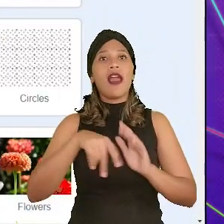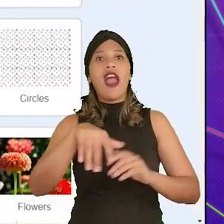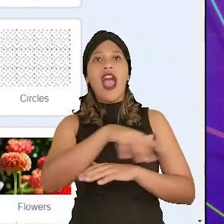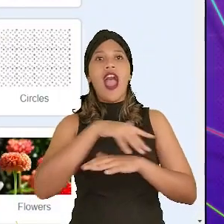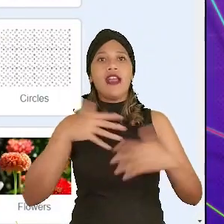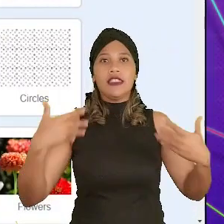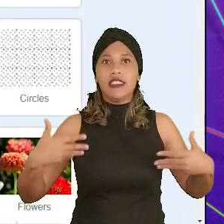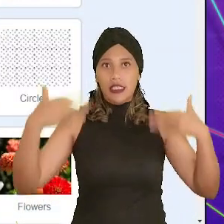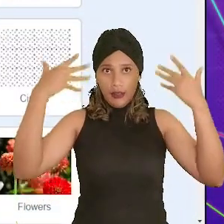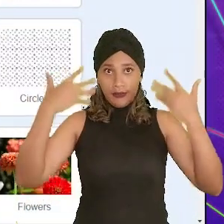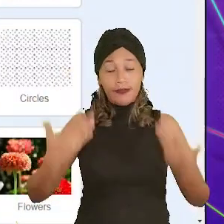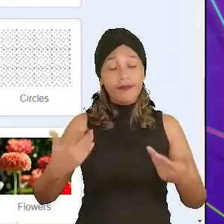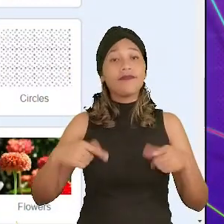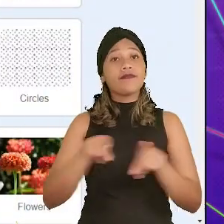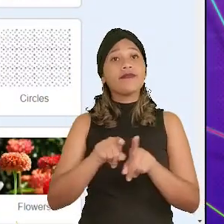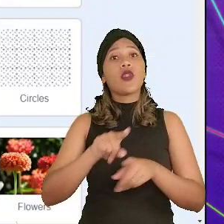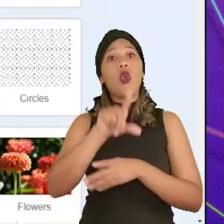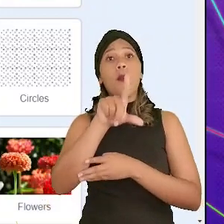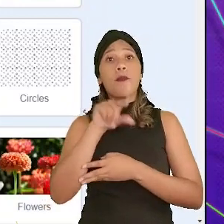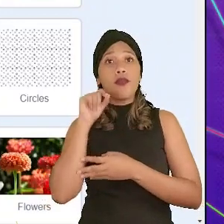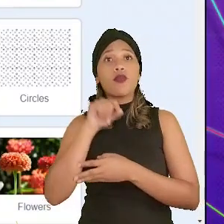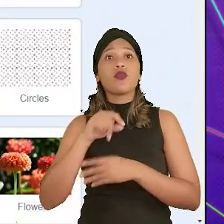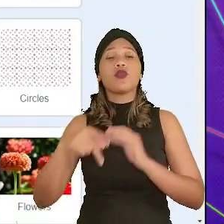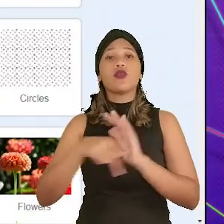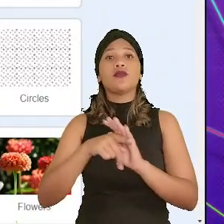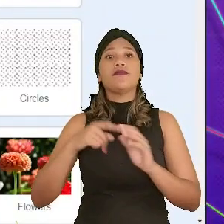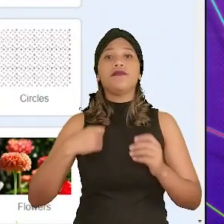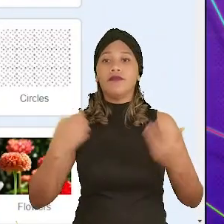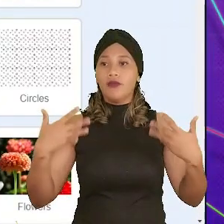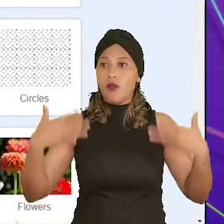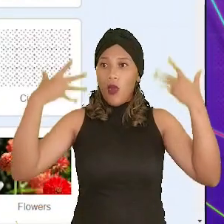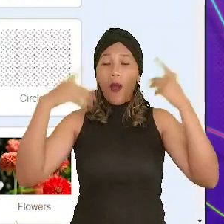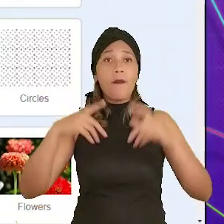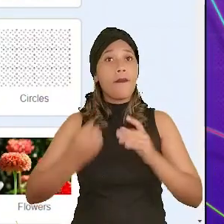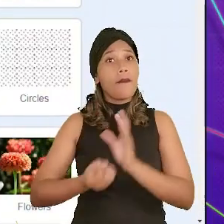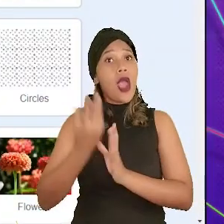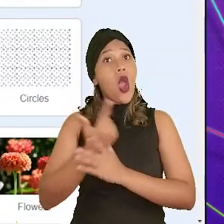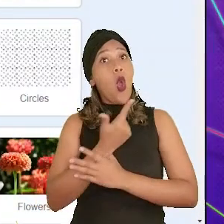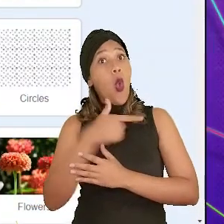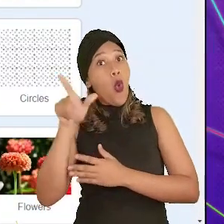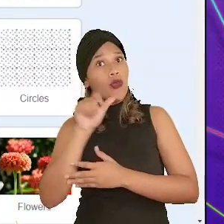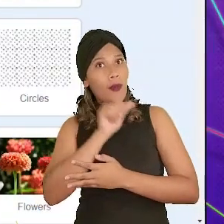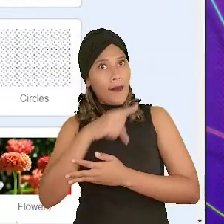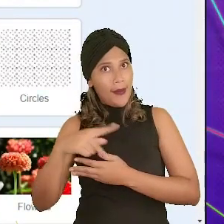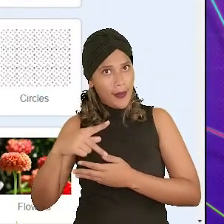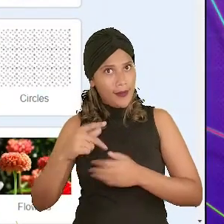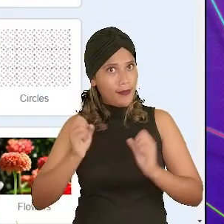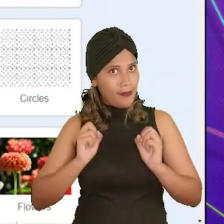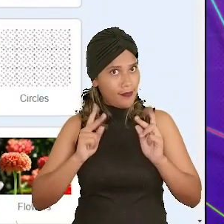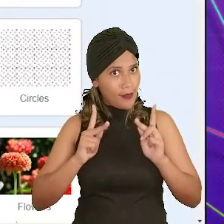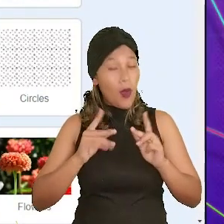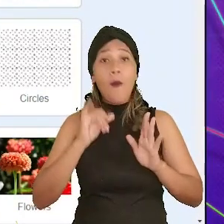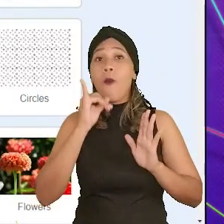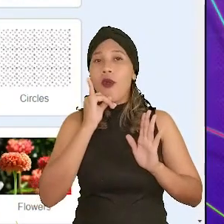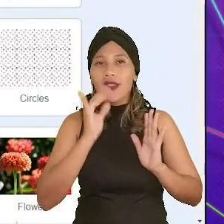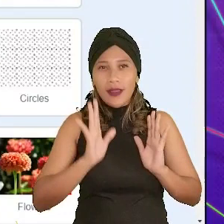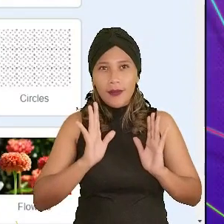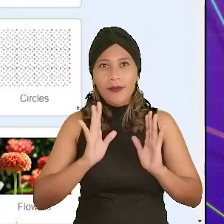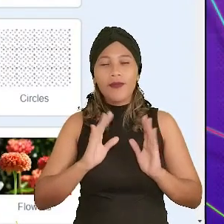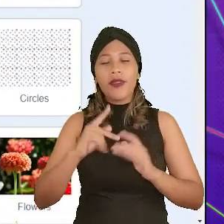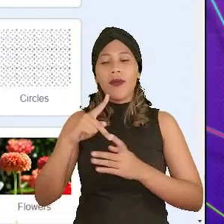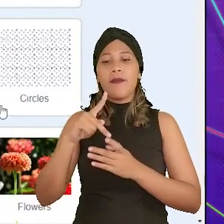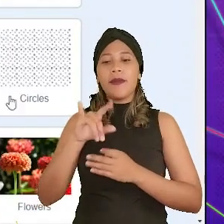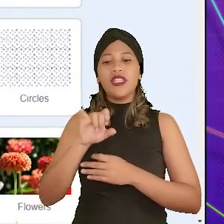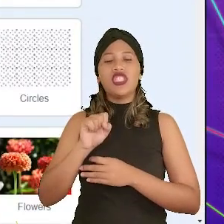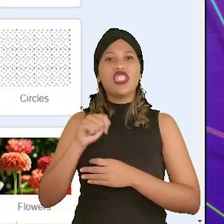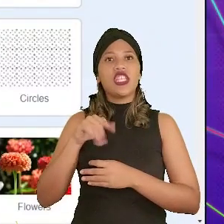de cenários. E aqui temos a opção de adicionar um cenário que criamos em outro aplicativo, como por exemplo